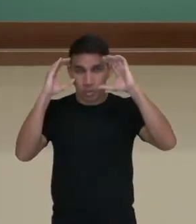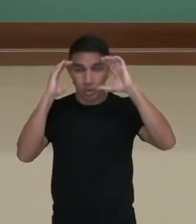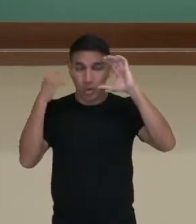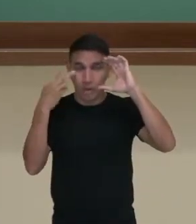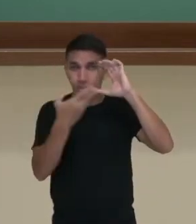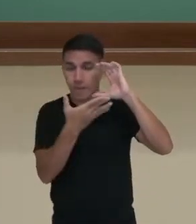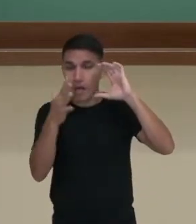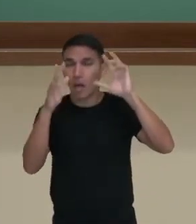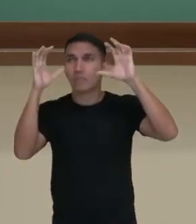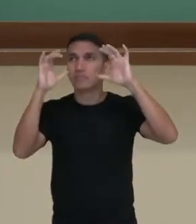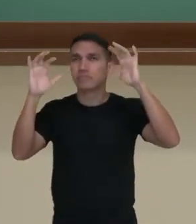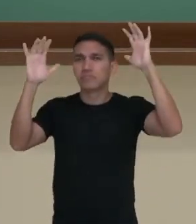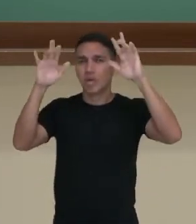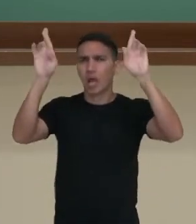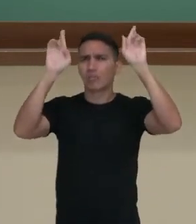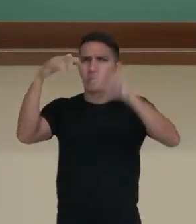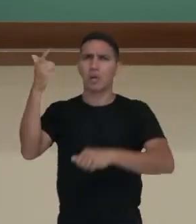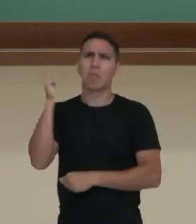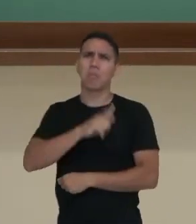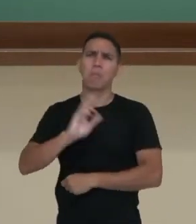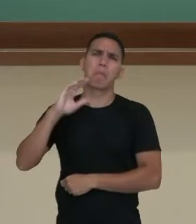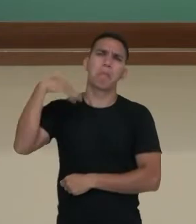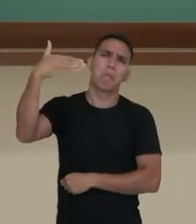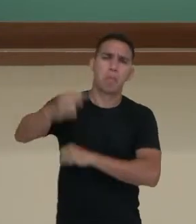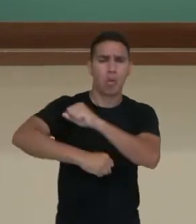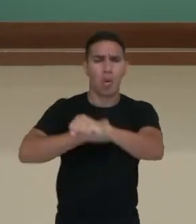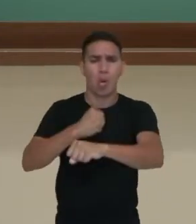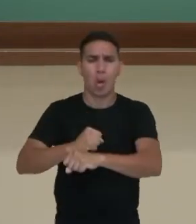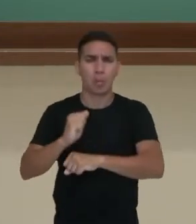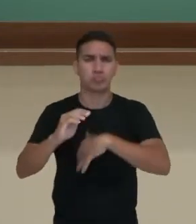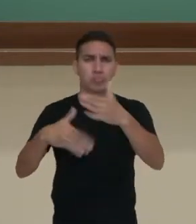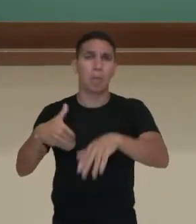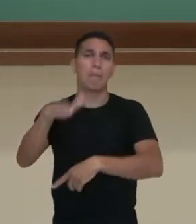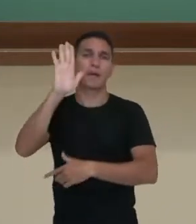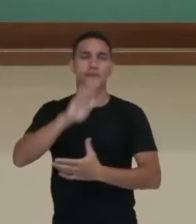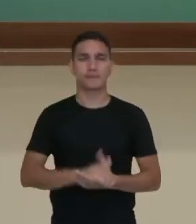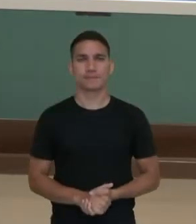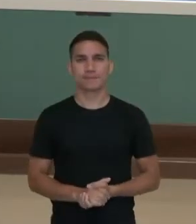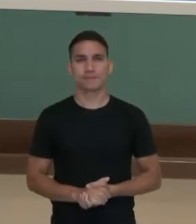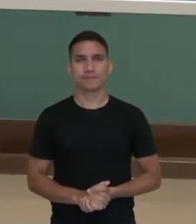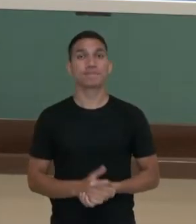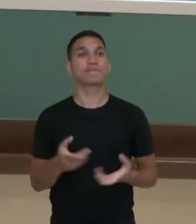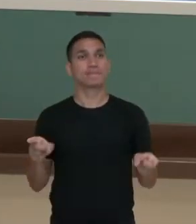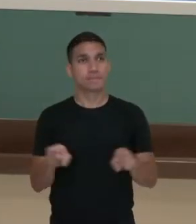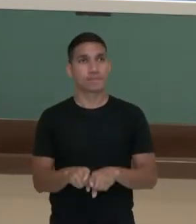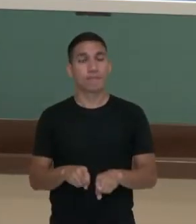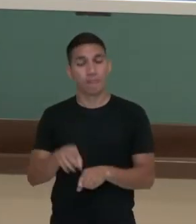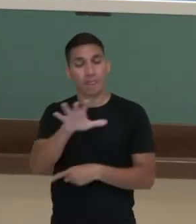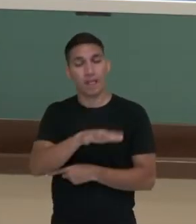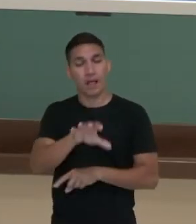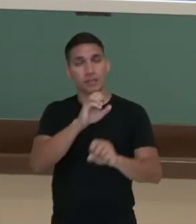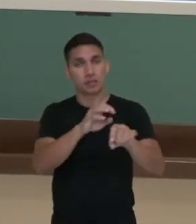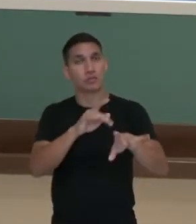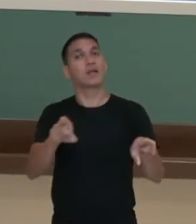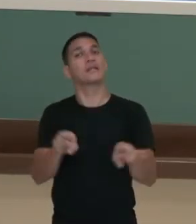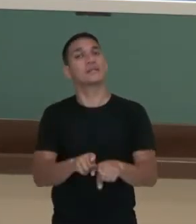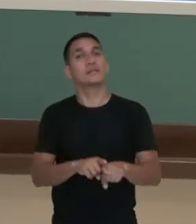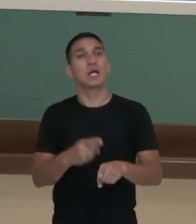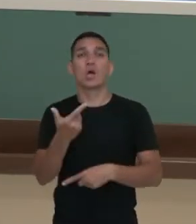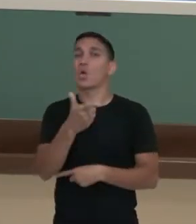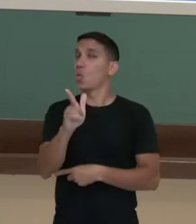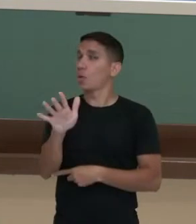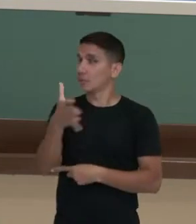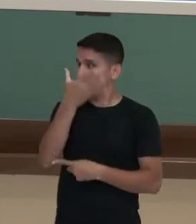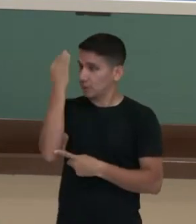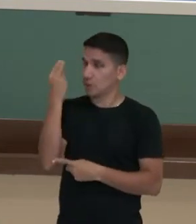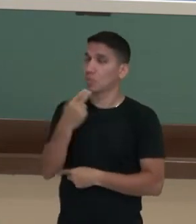que nos próximos anos isso possa se desenvolver ainda mais, bom? Além da educação, a gente não pode